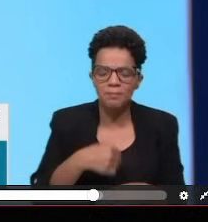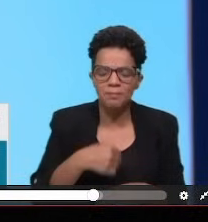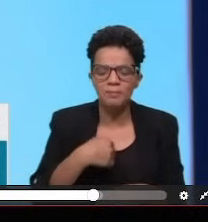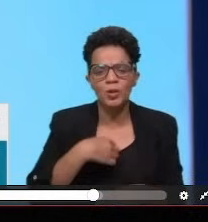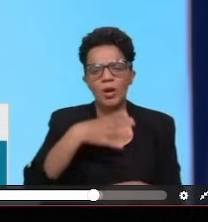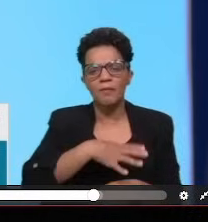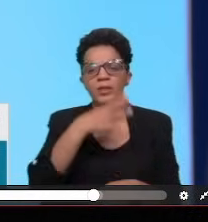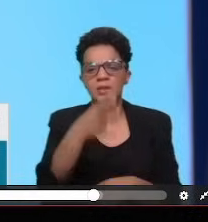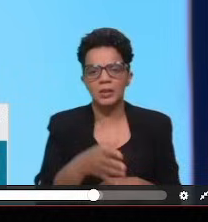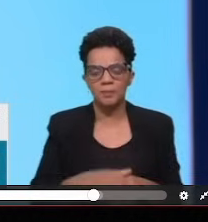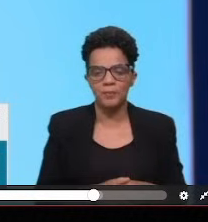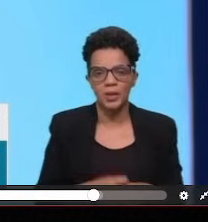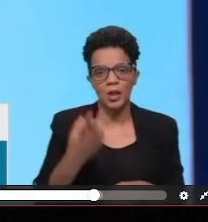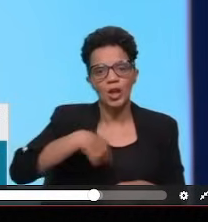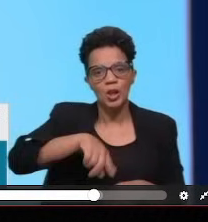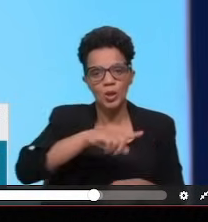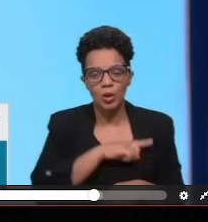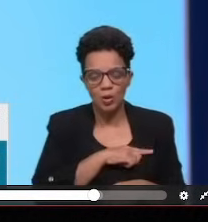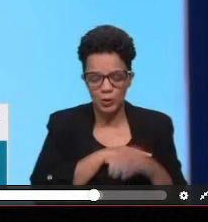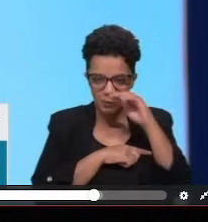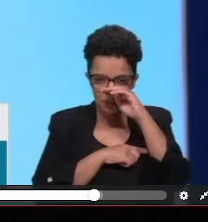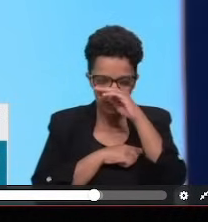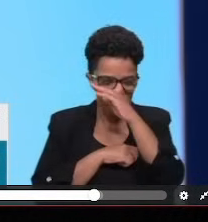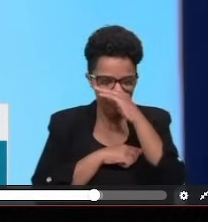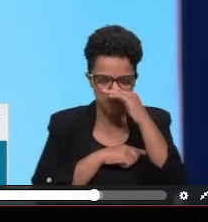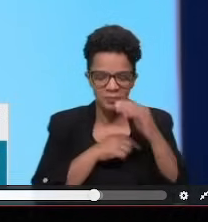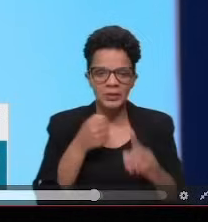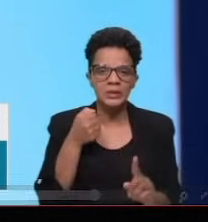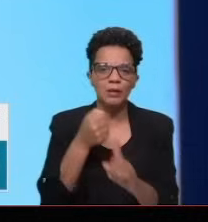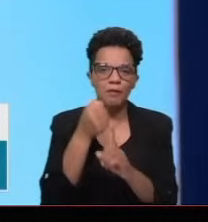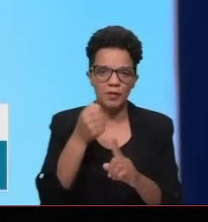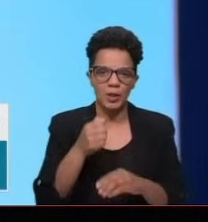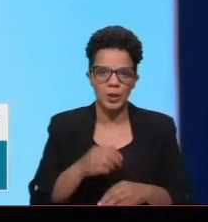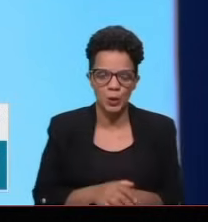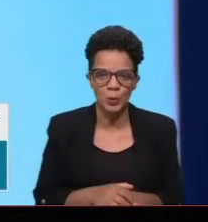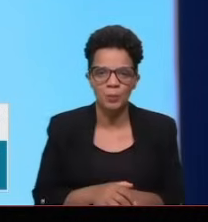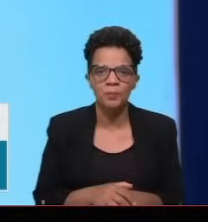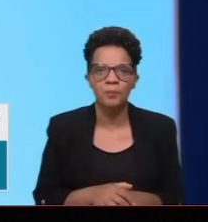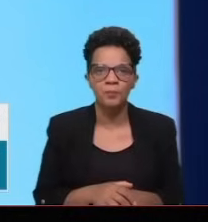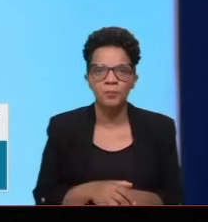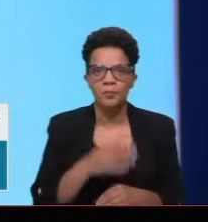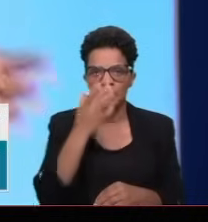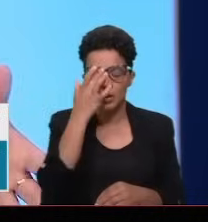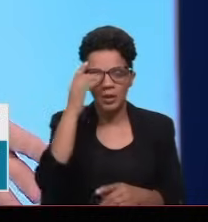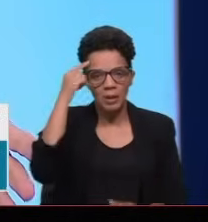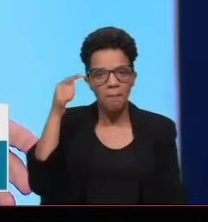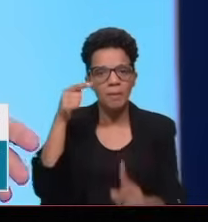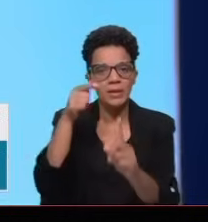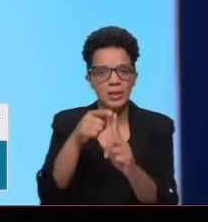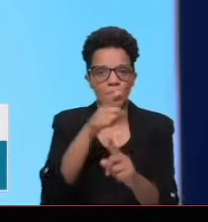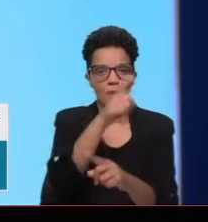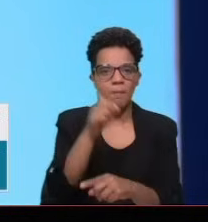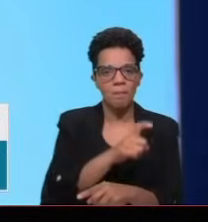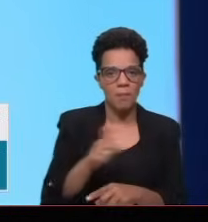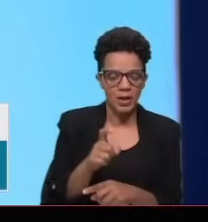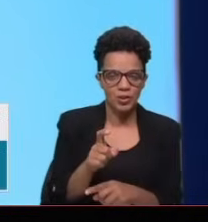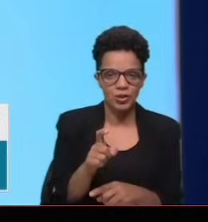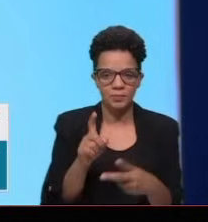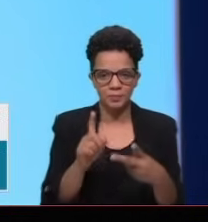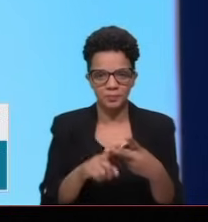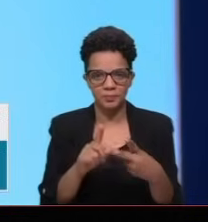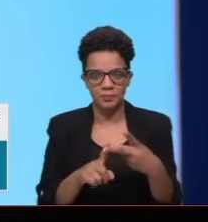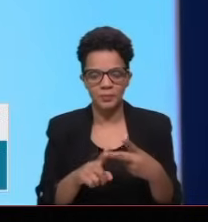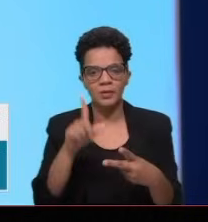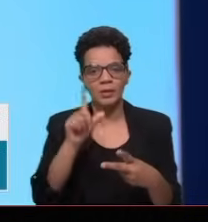metendo nós temos a grande O Grande Desafio de ter conjuntamente uma missão que é de paz uma missão que é